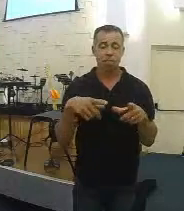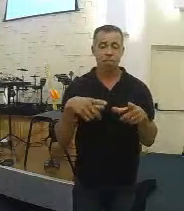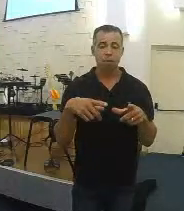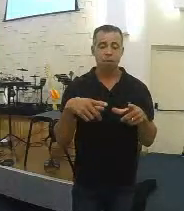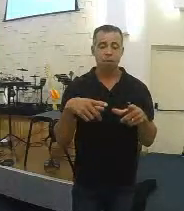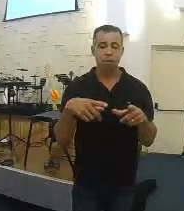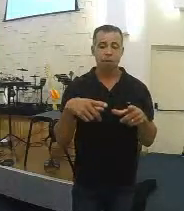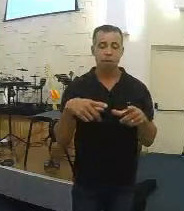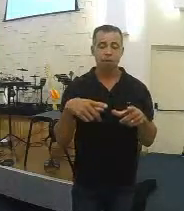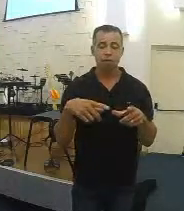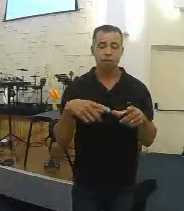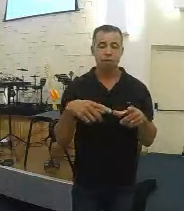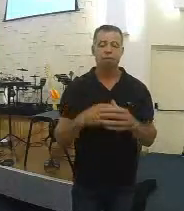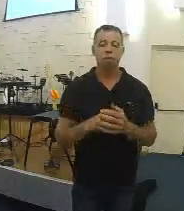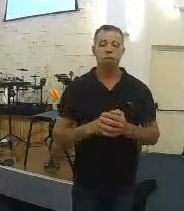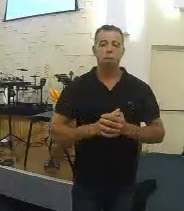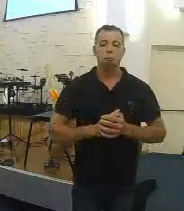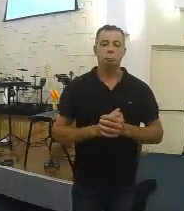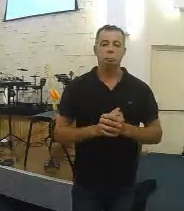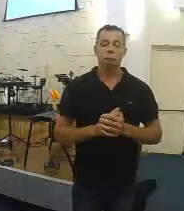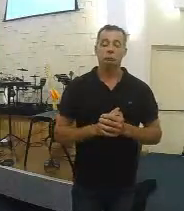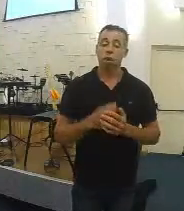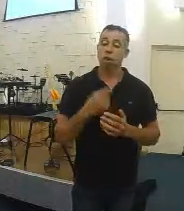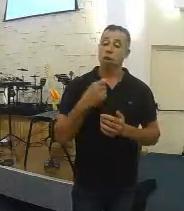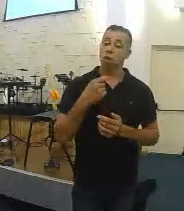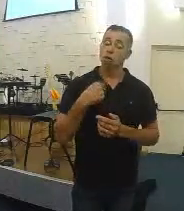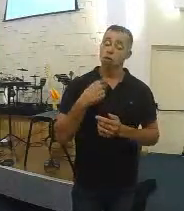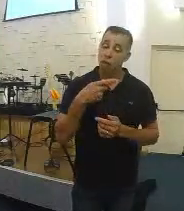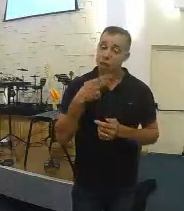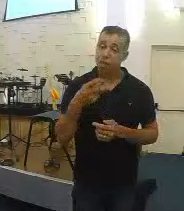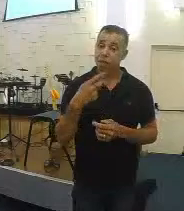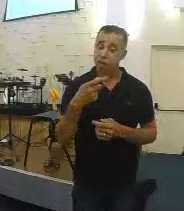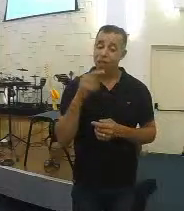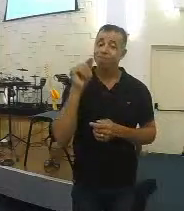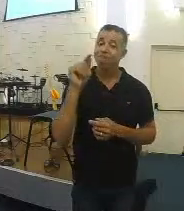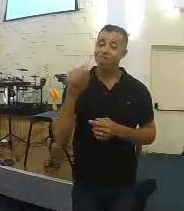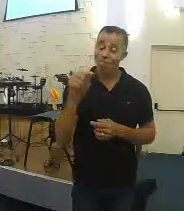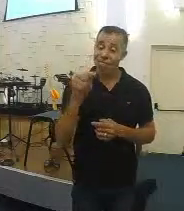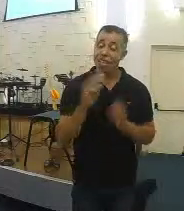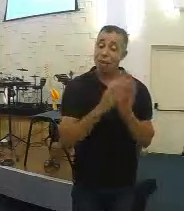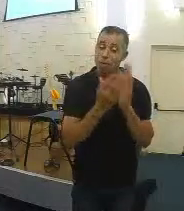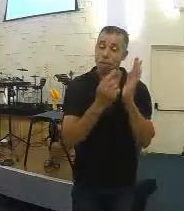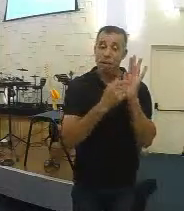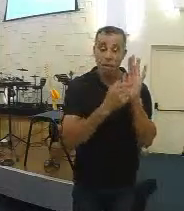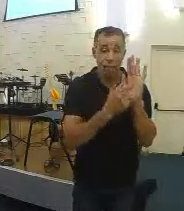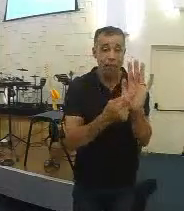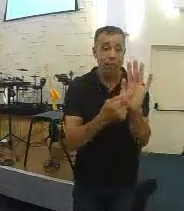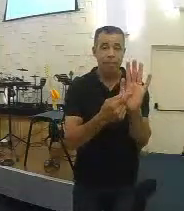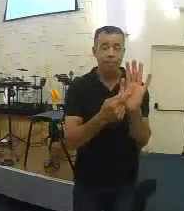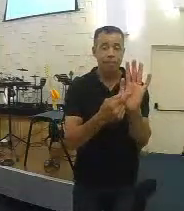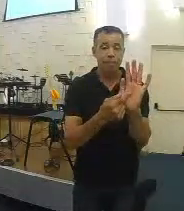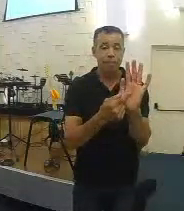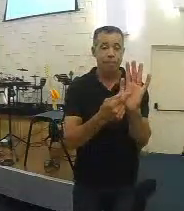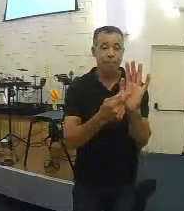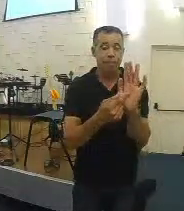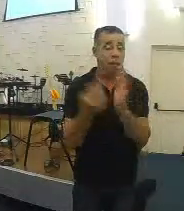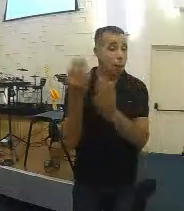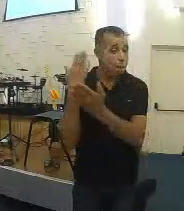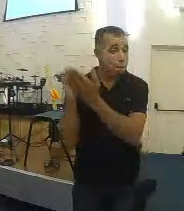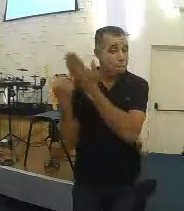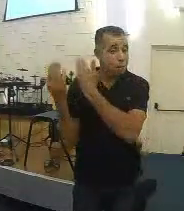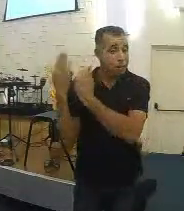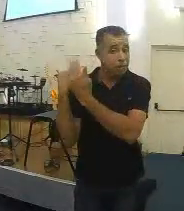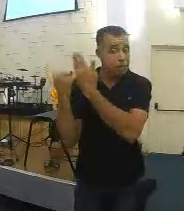frente no texto bíblico. O que eu quero dizer a você é que a palavra de Deus diz que havia pessoas em